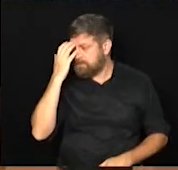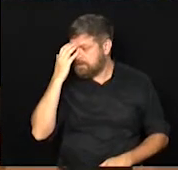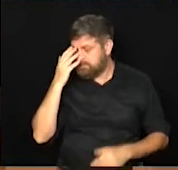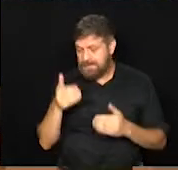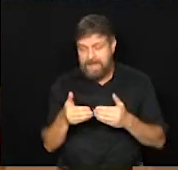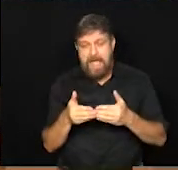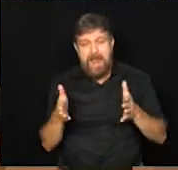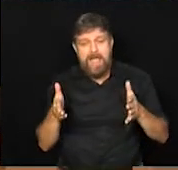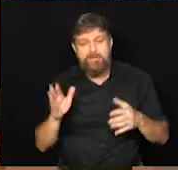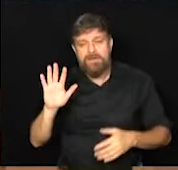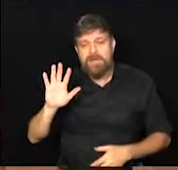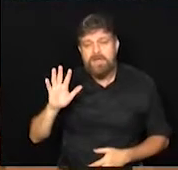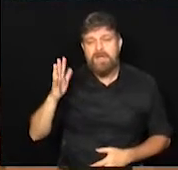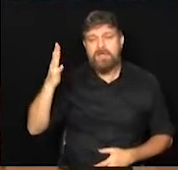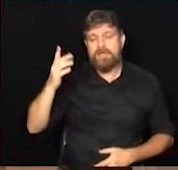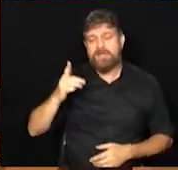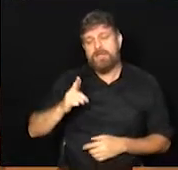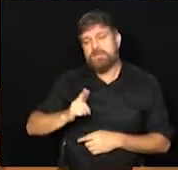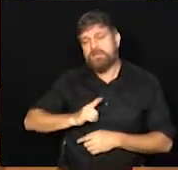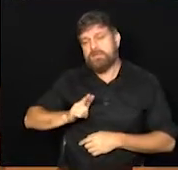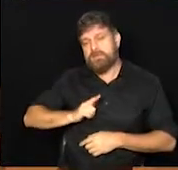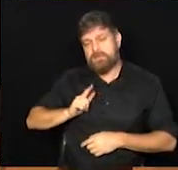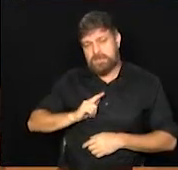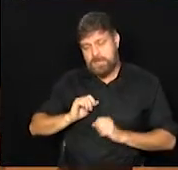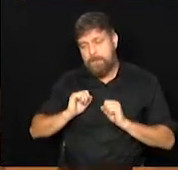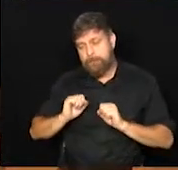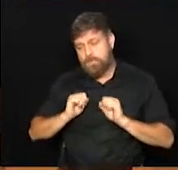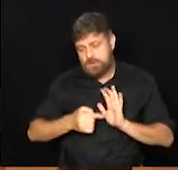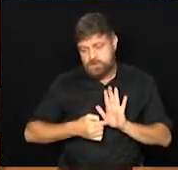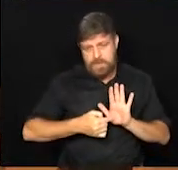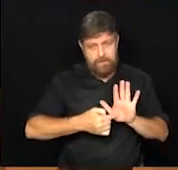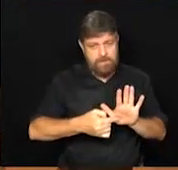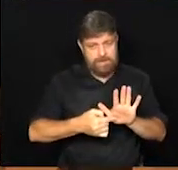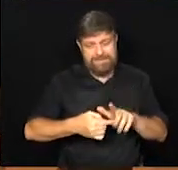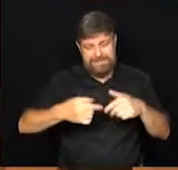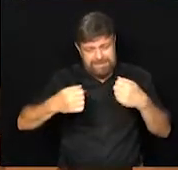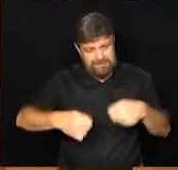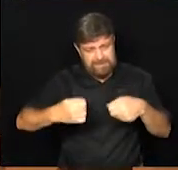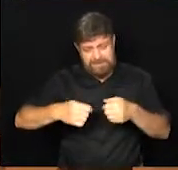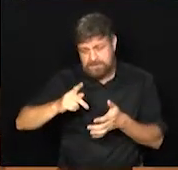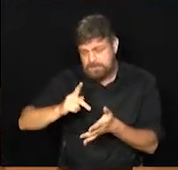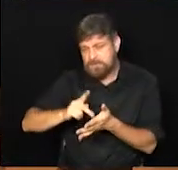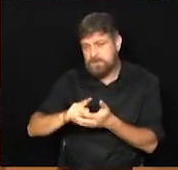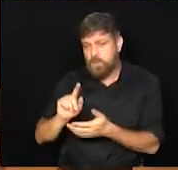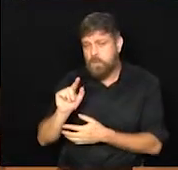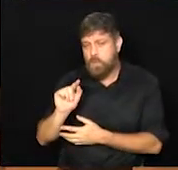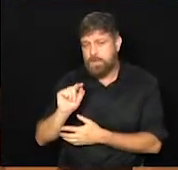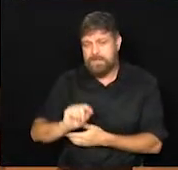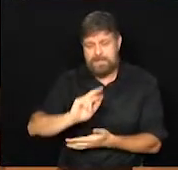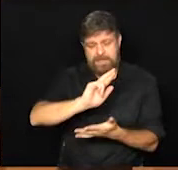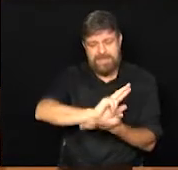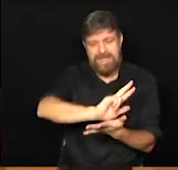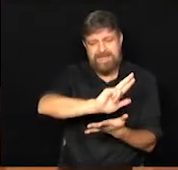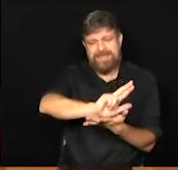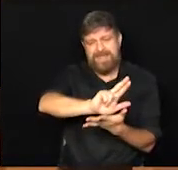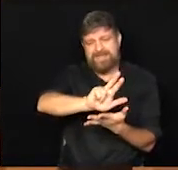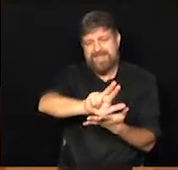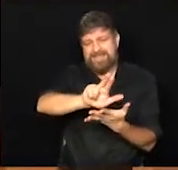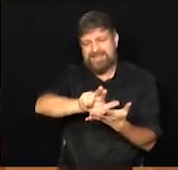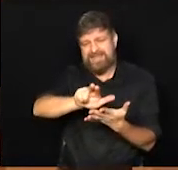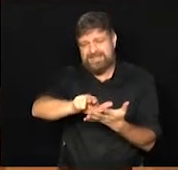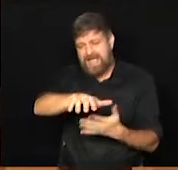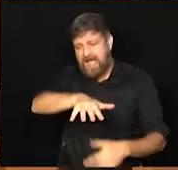ela cria aí, ela aponta a necessidade dos órgãos das